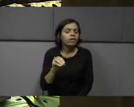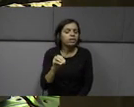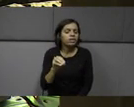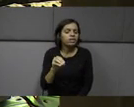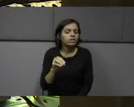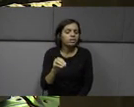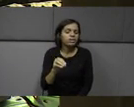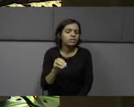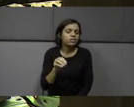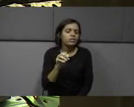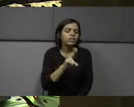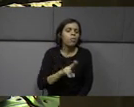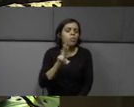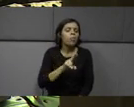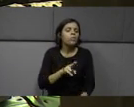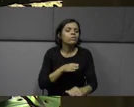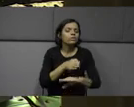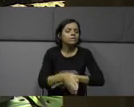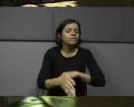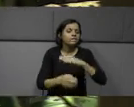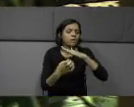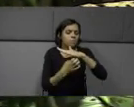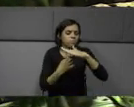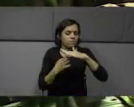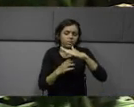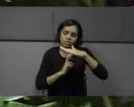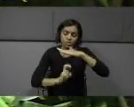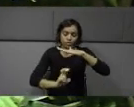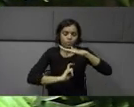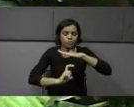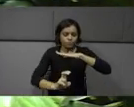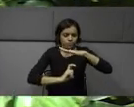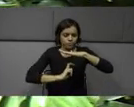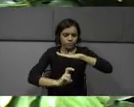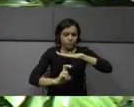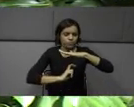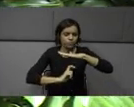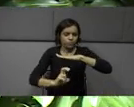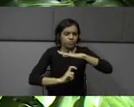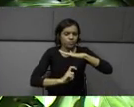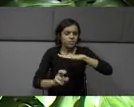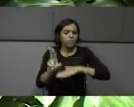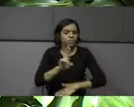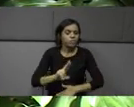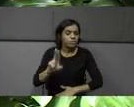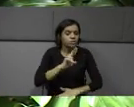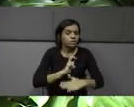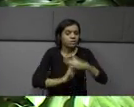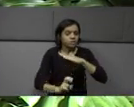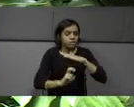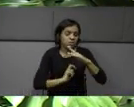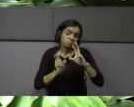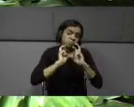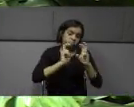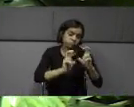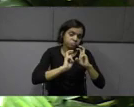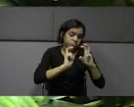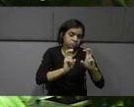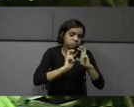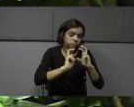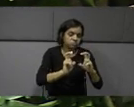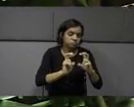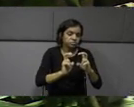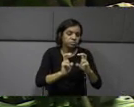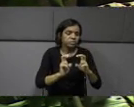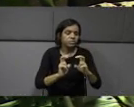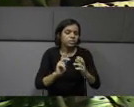os usuários do metrô rio os usuários da supervia ea forma como os usuários da supervia são